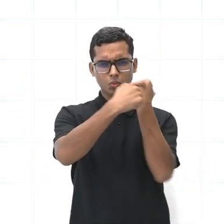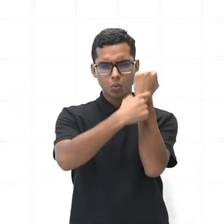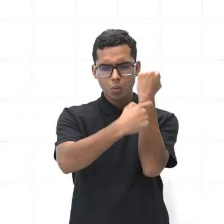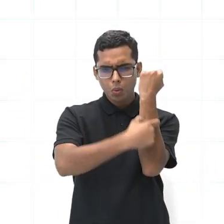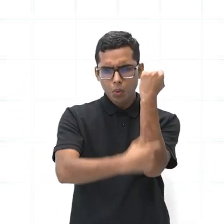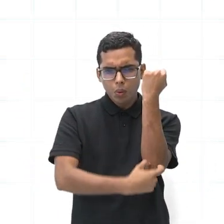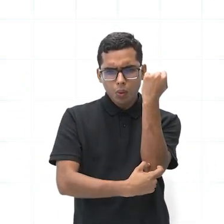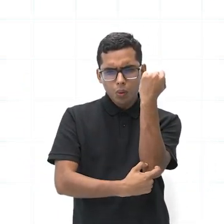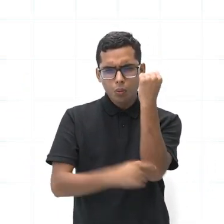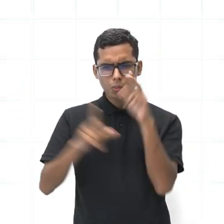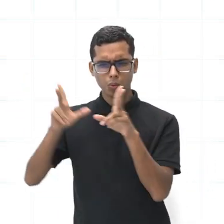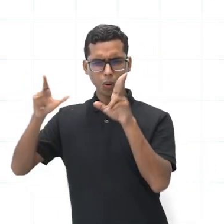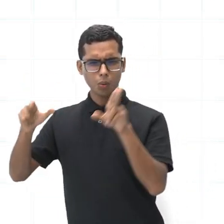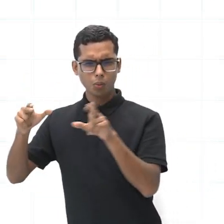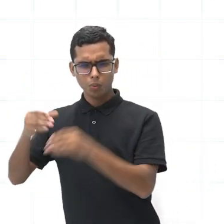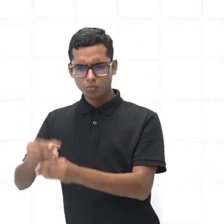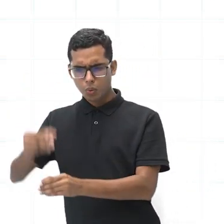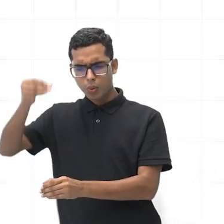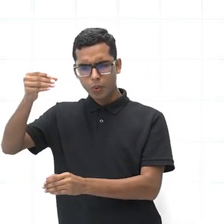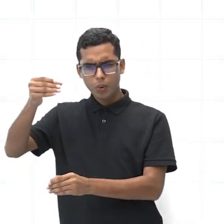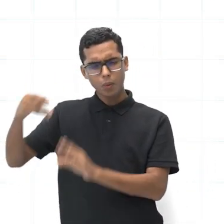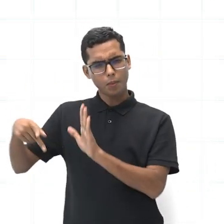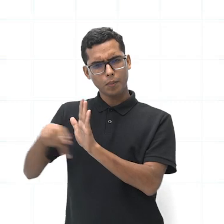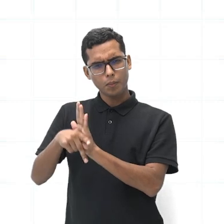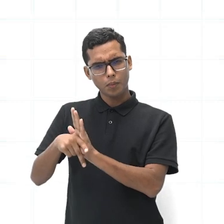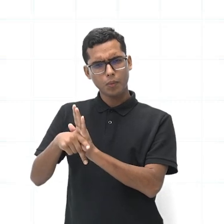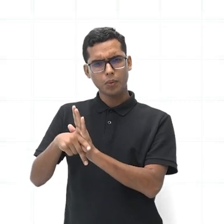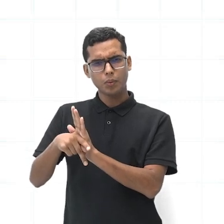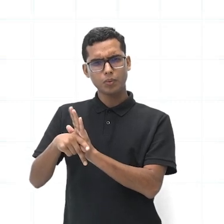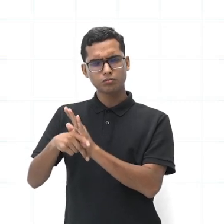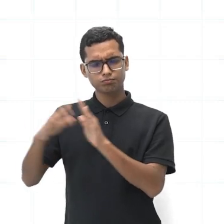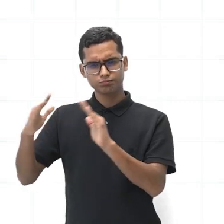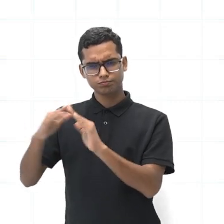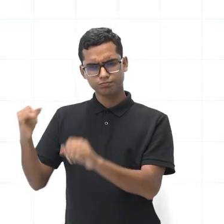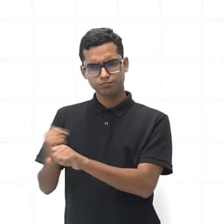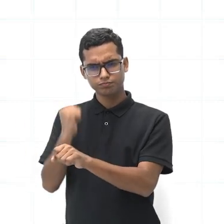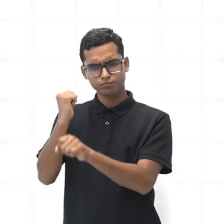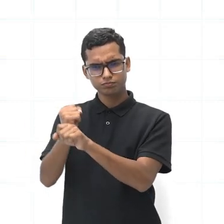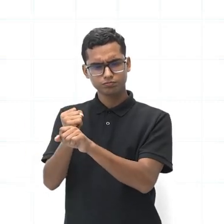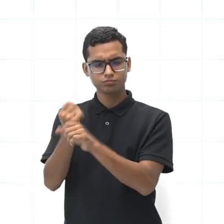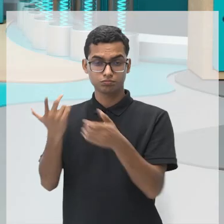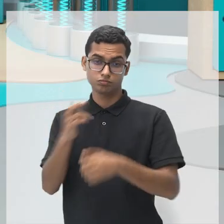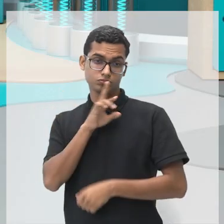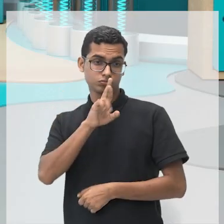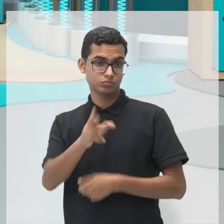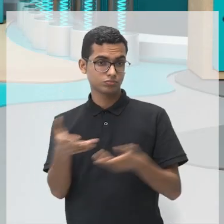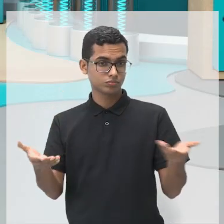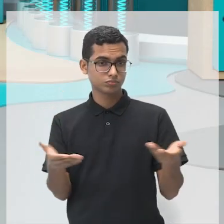construção? A gente vai responder essa dúvida com o texto que aparece aqui para a gente, olha só.